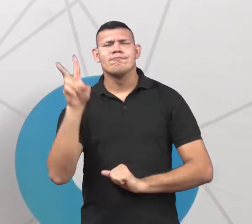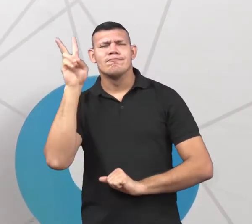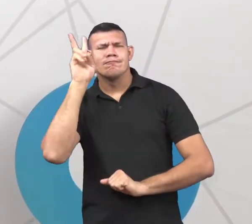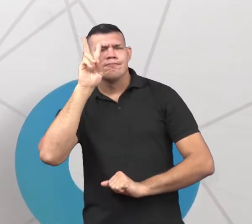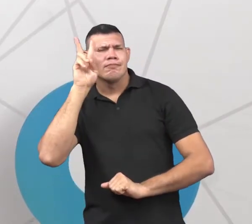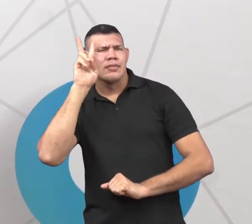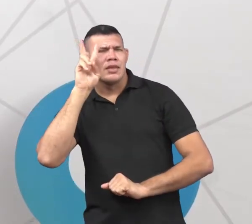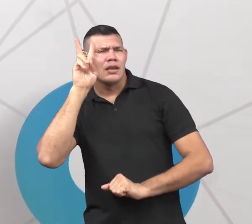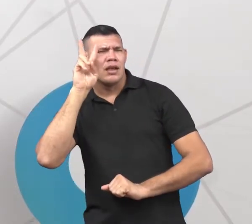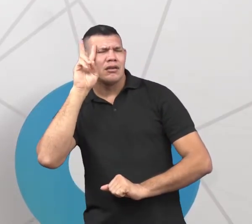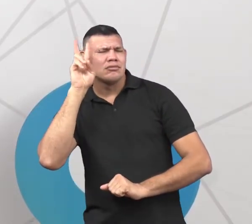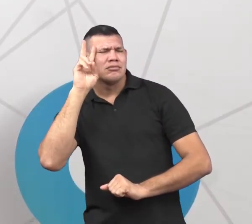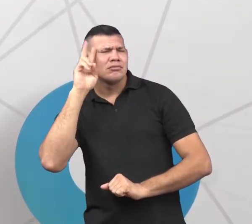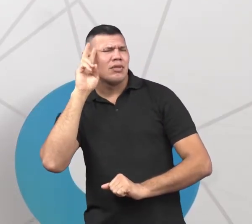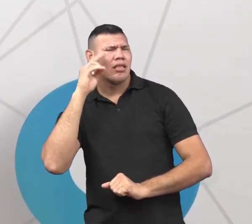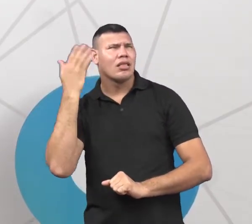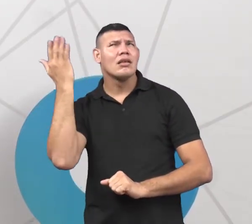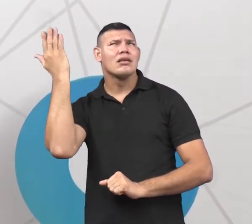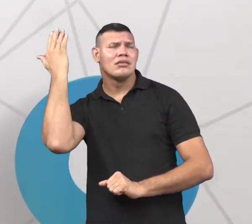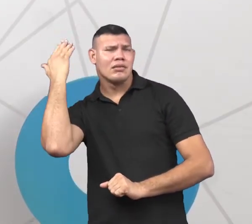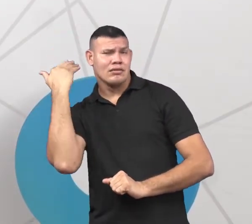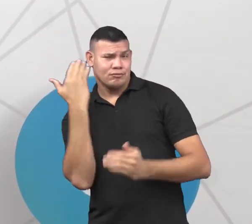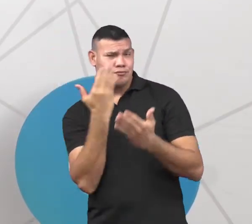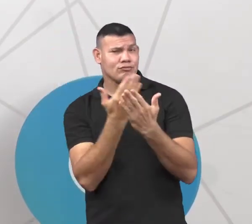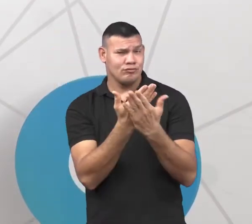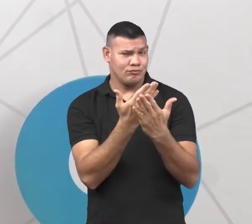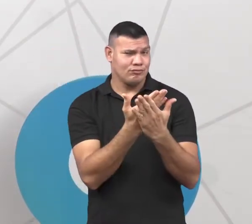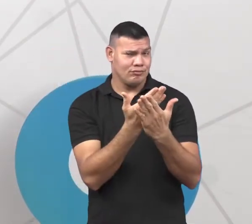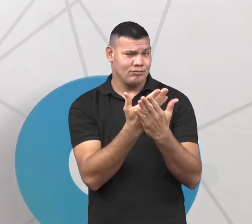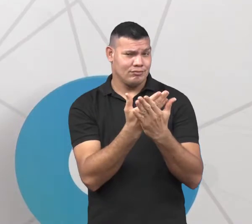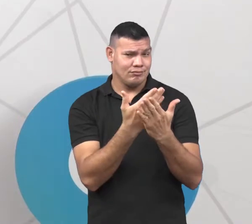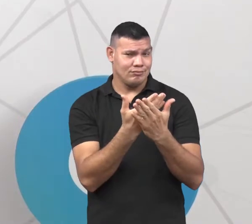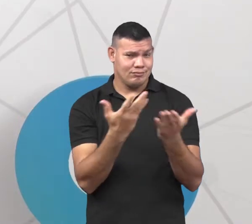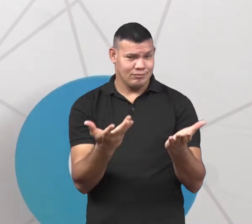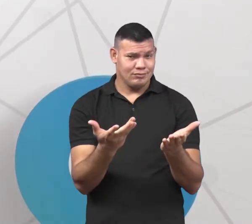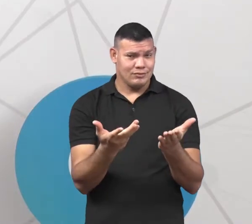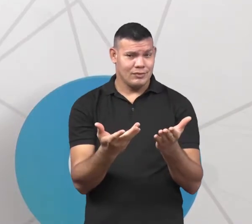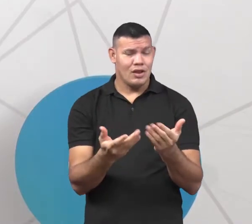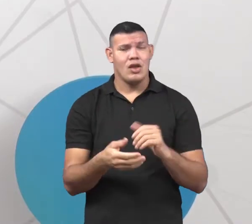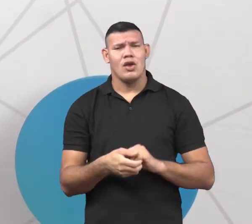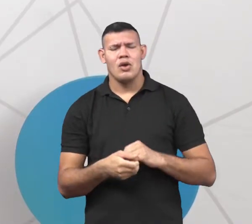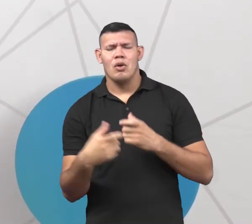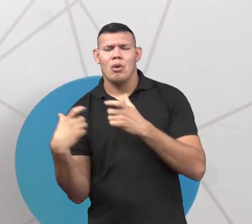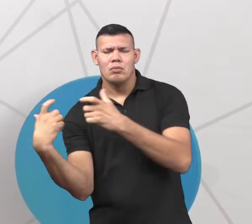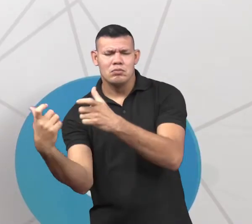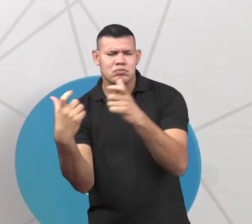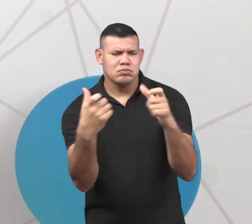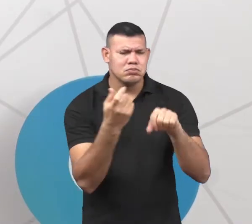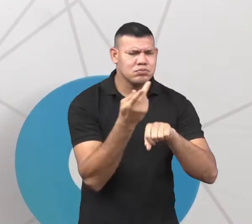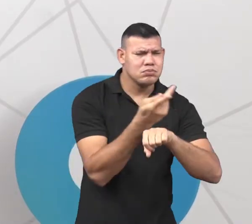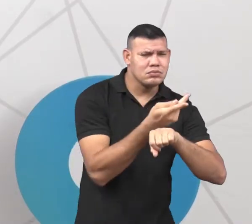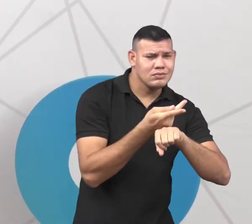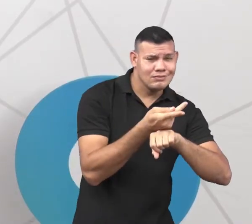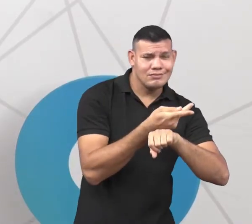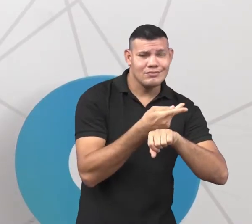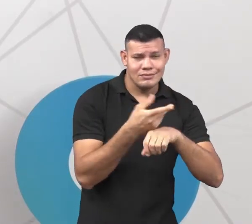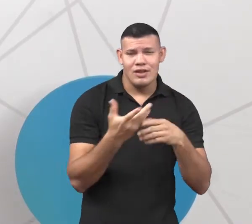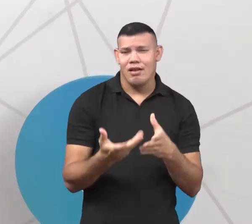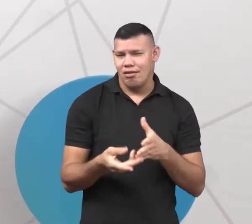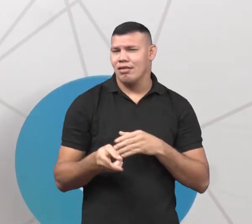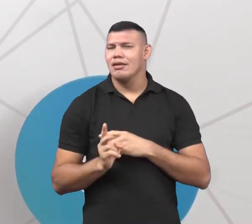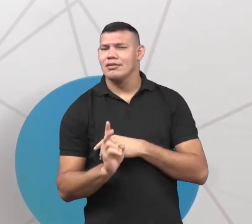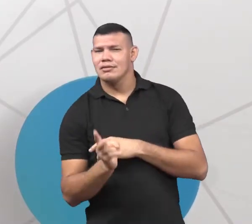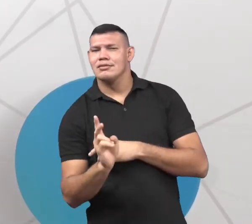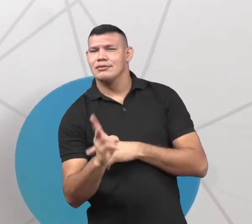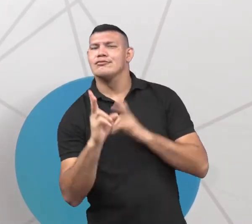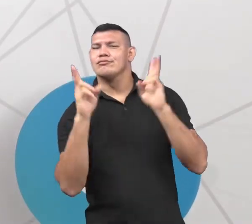que lá na aula passada nós estávamos trabalhando a questão do trânsito? Como chegar em determinado lugar? Sim, nós vamos continuar um pouquinho com